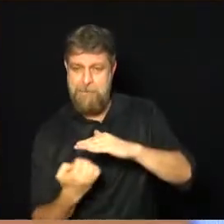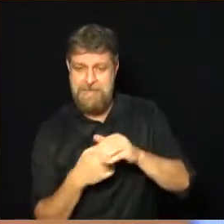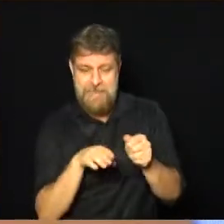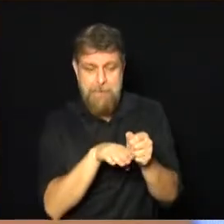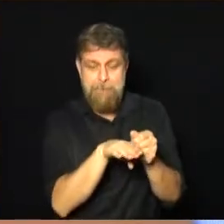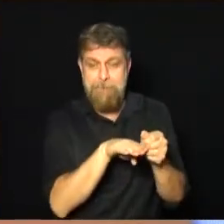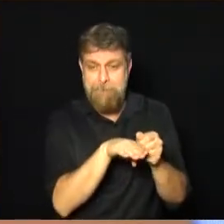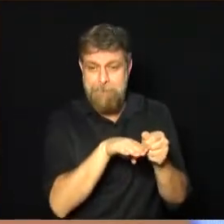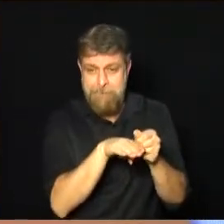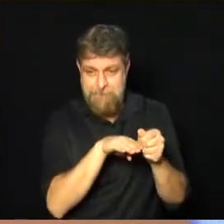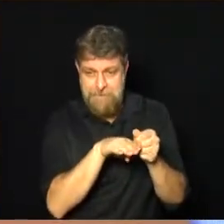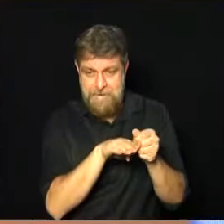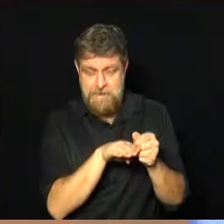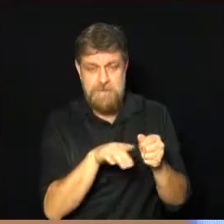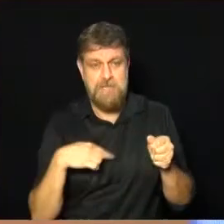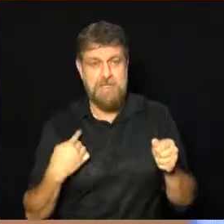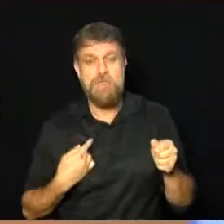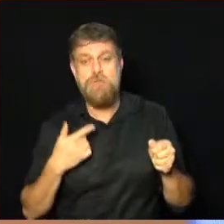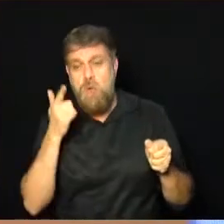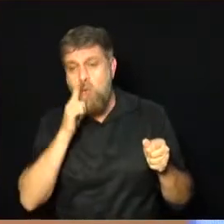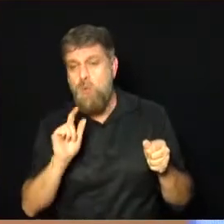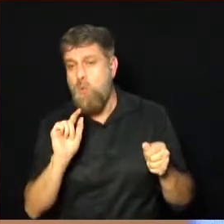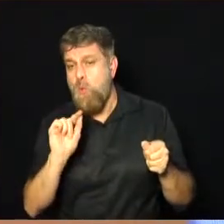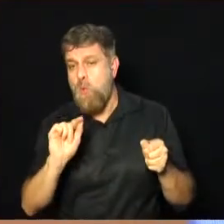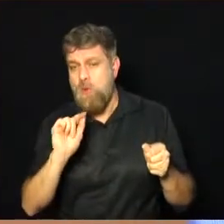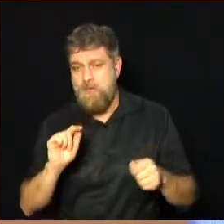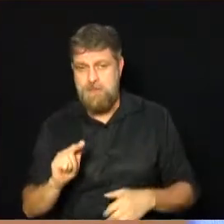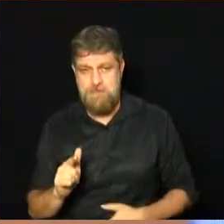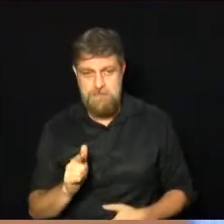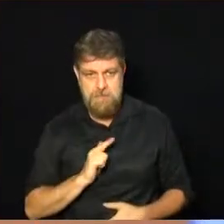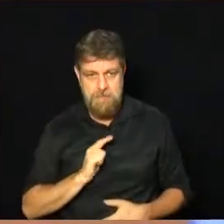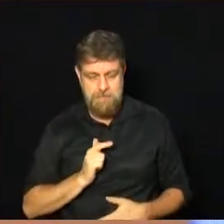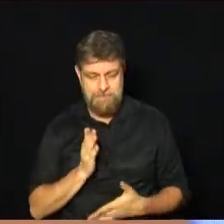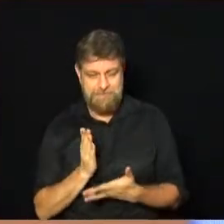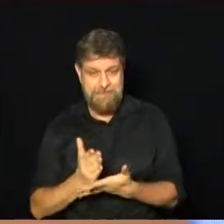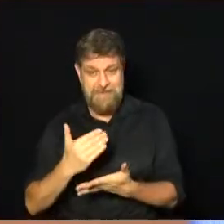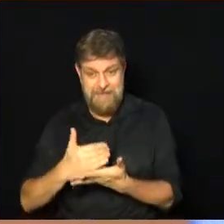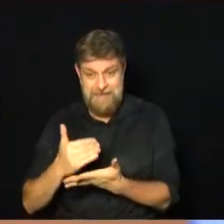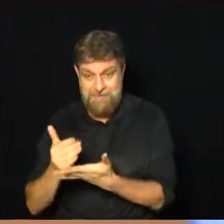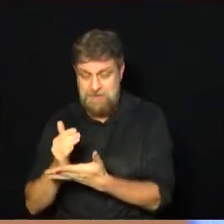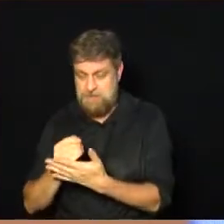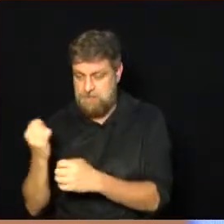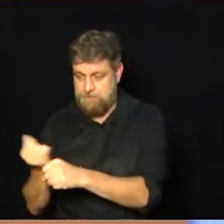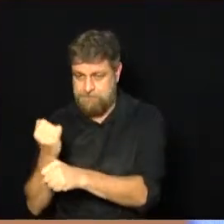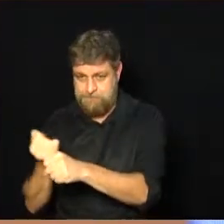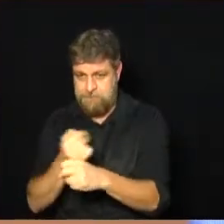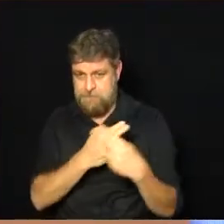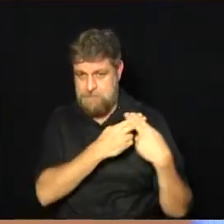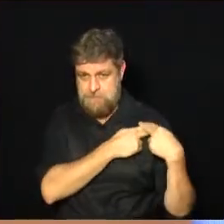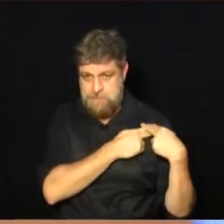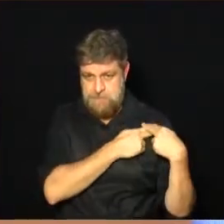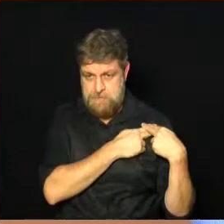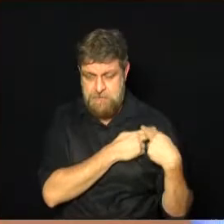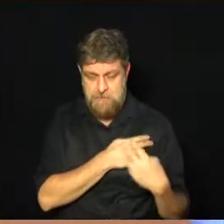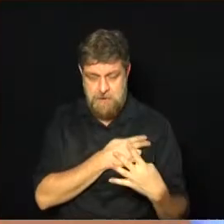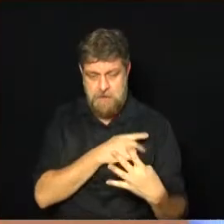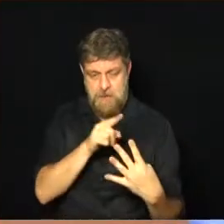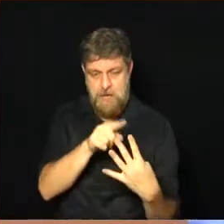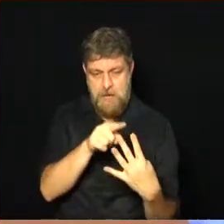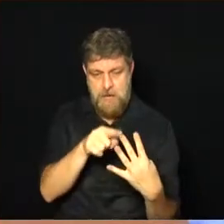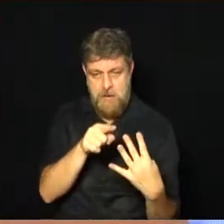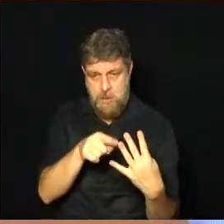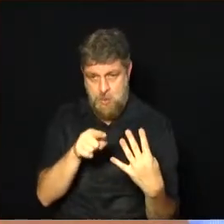médio, e ao fazer isso, nós teríamos que fazer uma divisão da obra. Então, nós optamos por dividir em 4